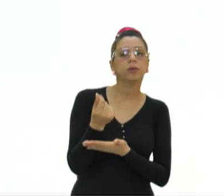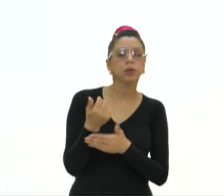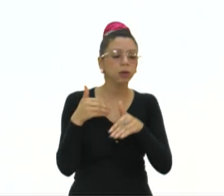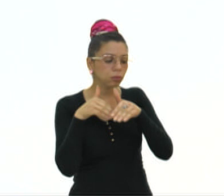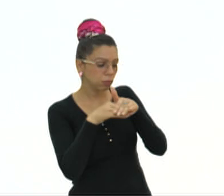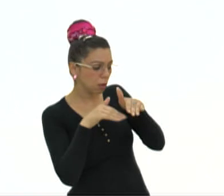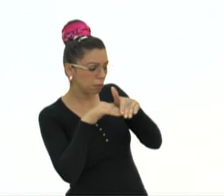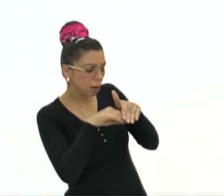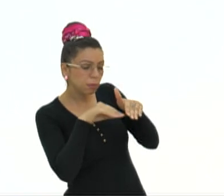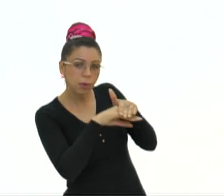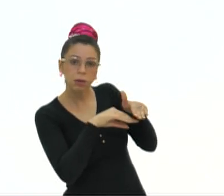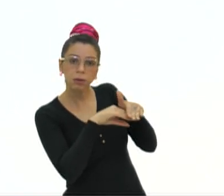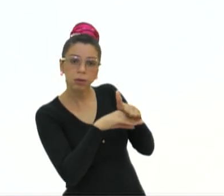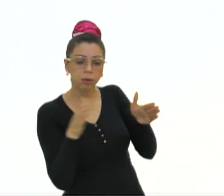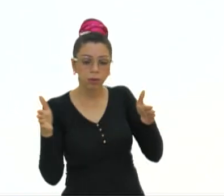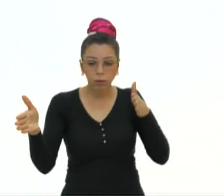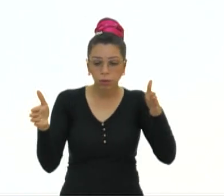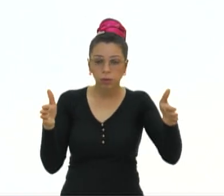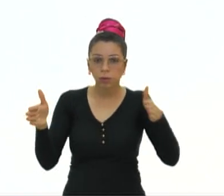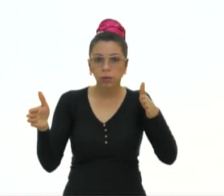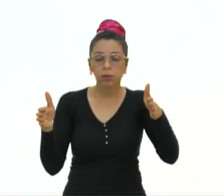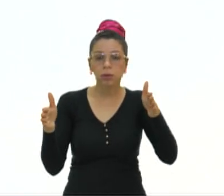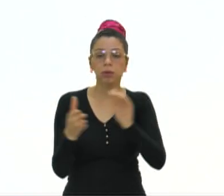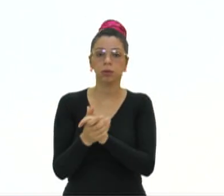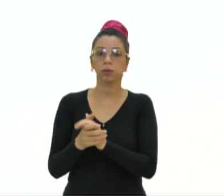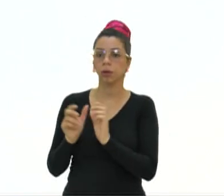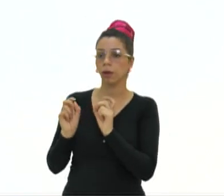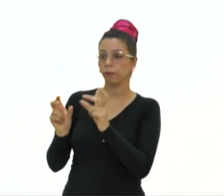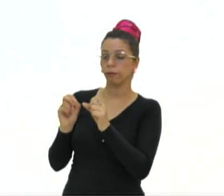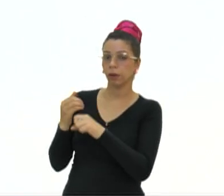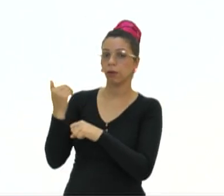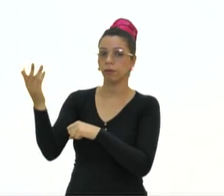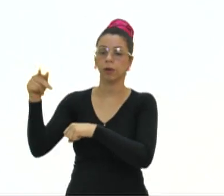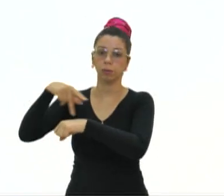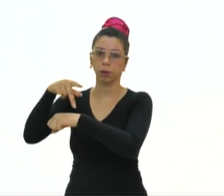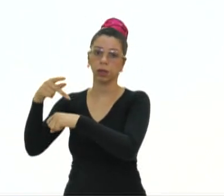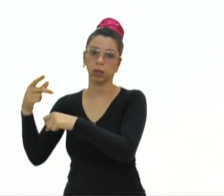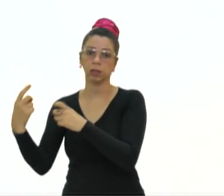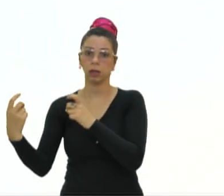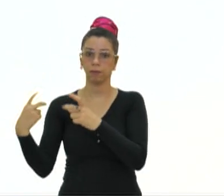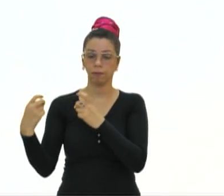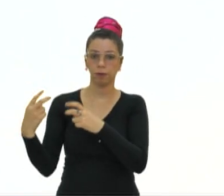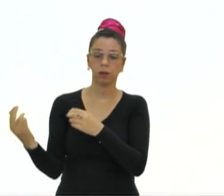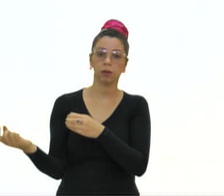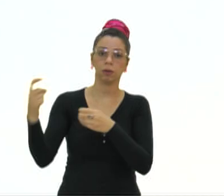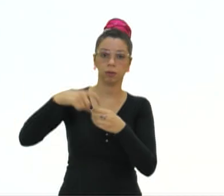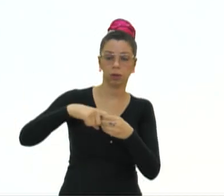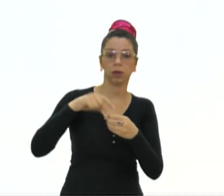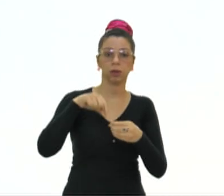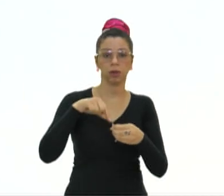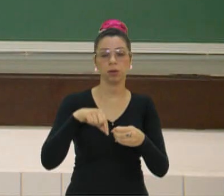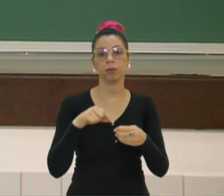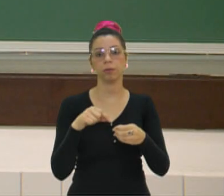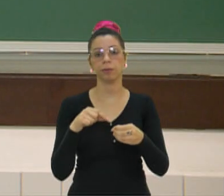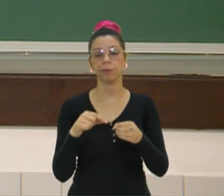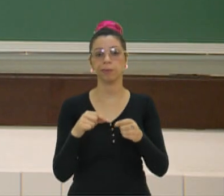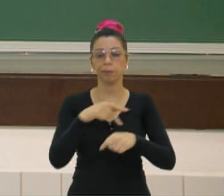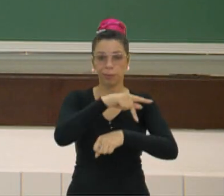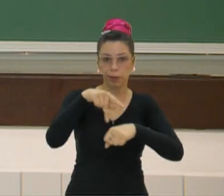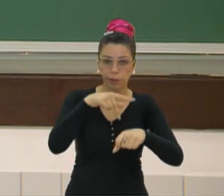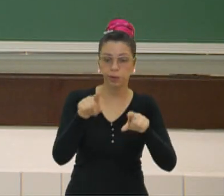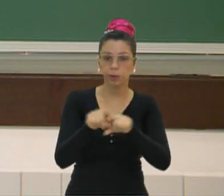poupança conseguida entre as exportações e as importações brasileiras durante a Segunda Guerra Mundial, principalmente na exportação de